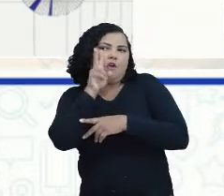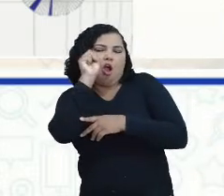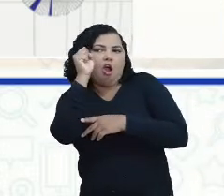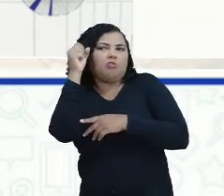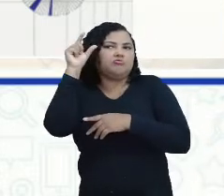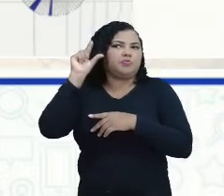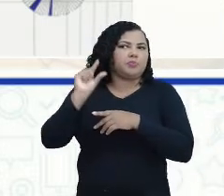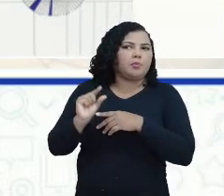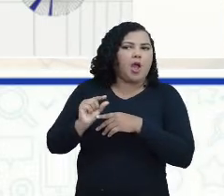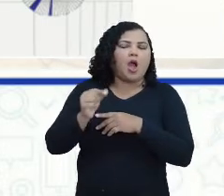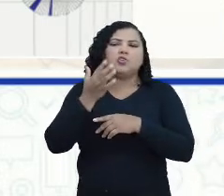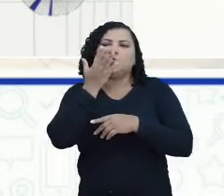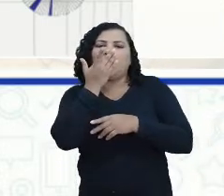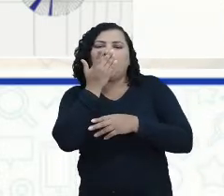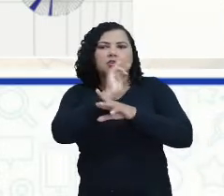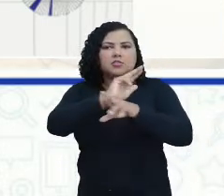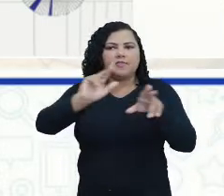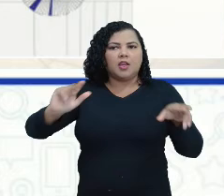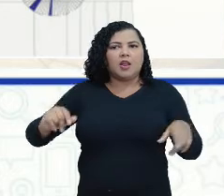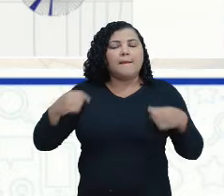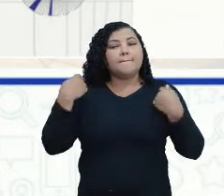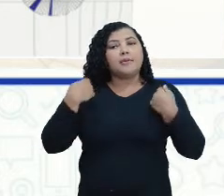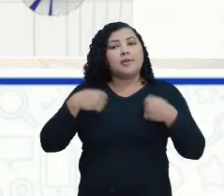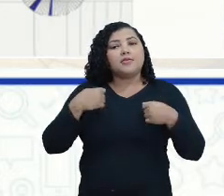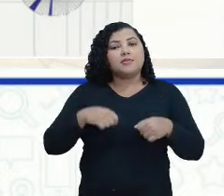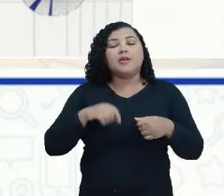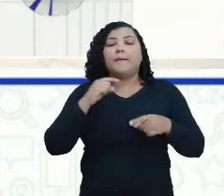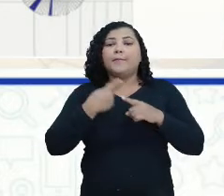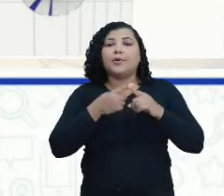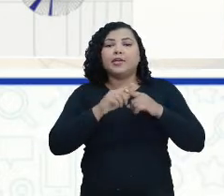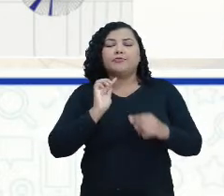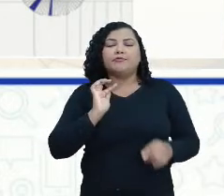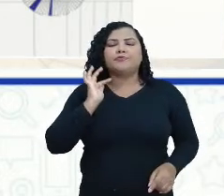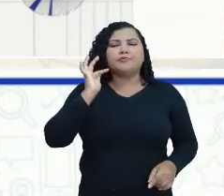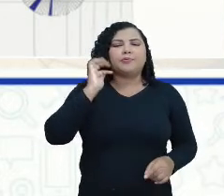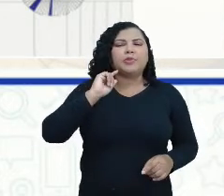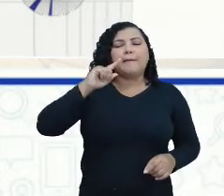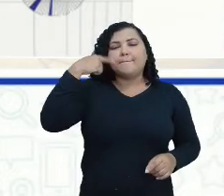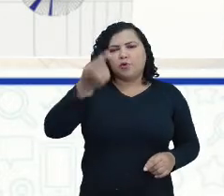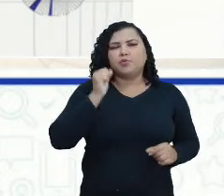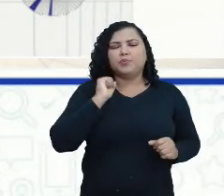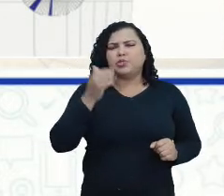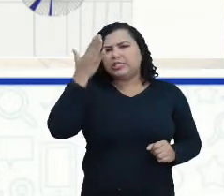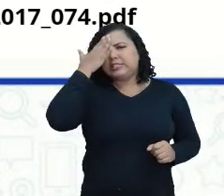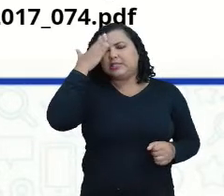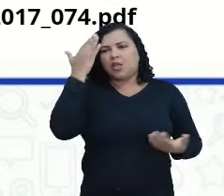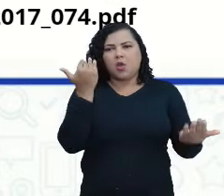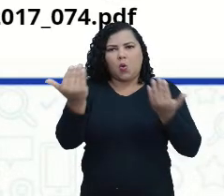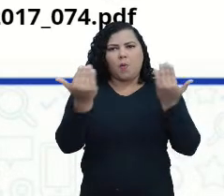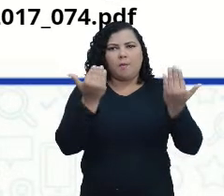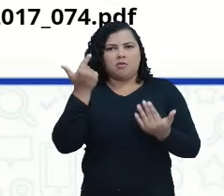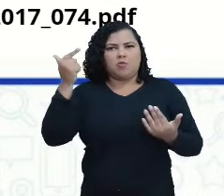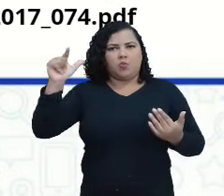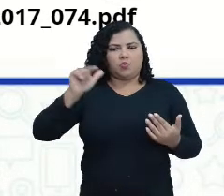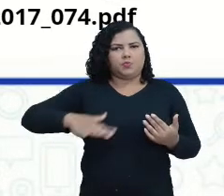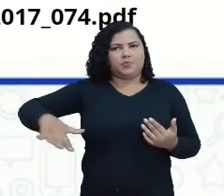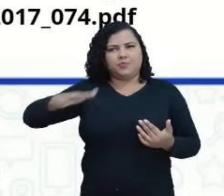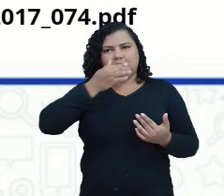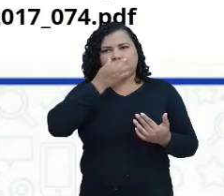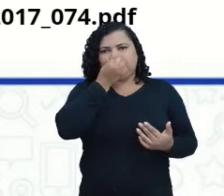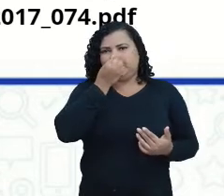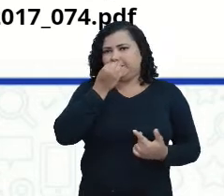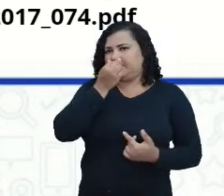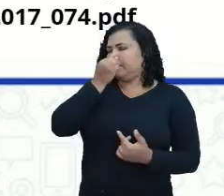atribuindo cores, para que ele pudesse entender, depois resgatar, poder comparar esse ambiente com outro. Aqui uma